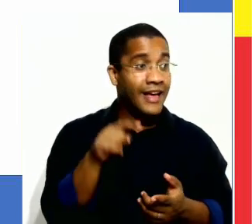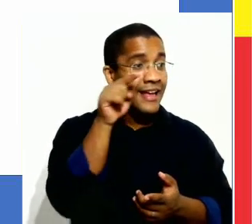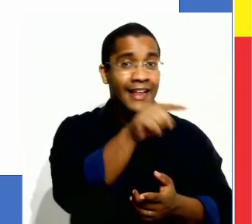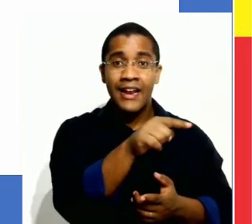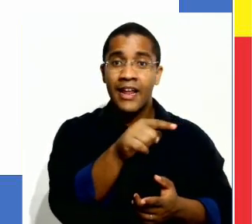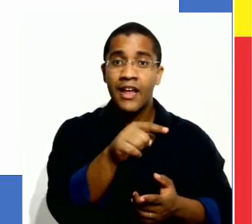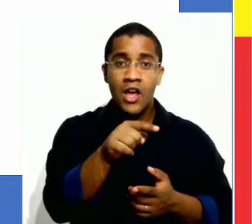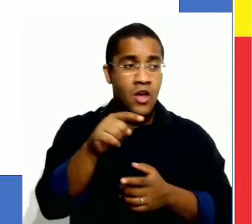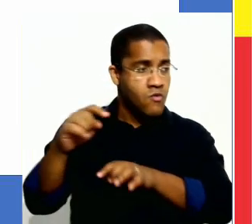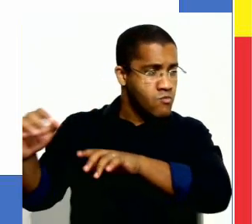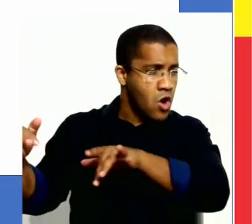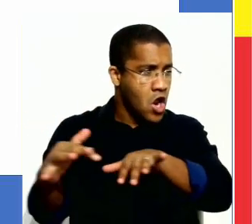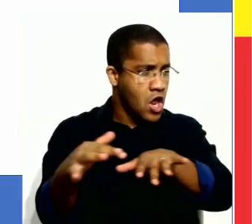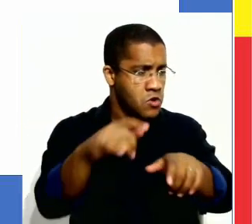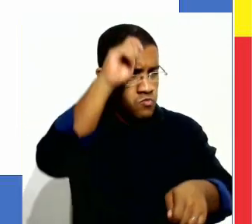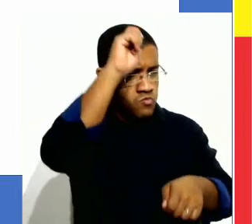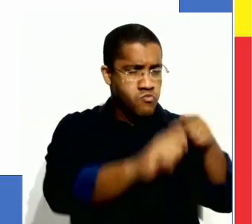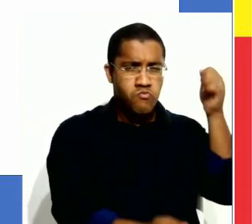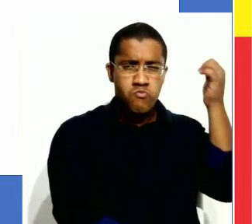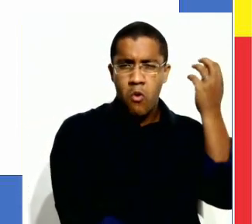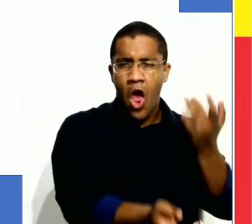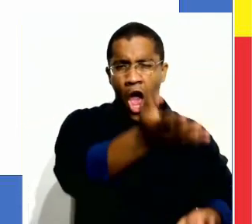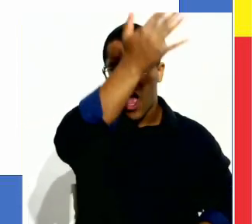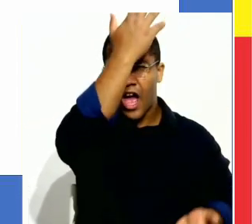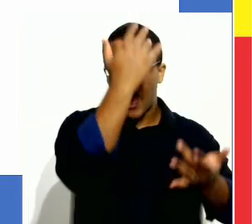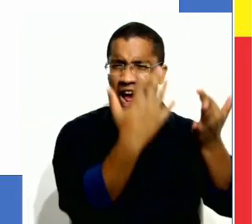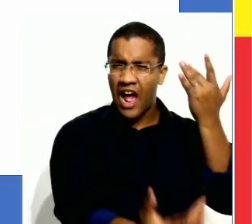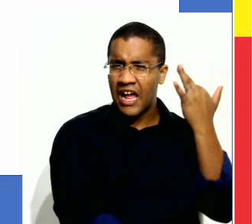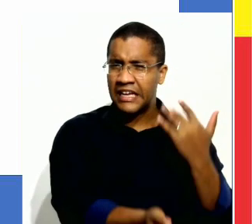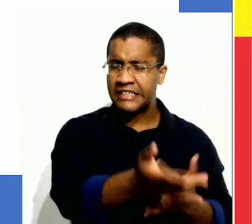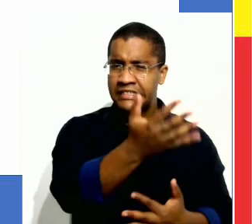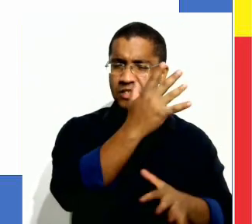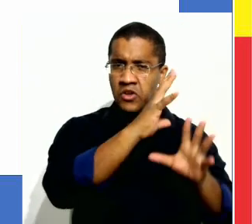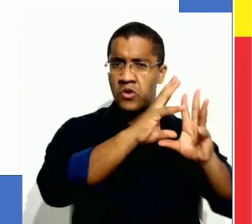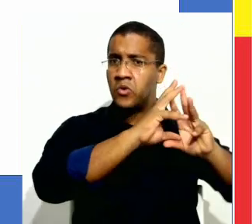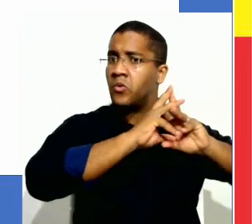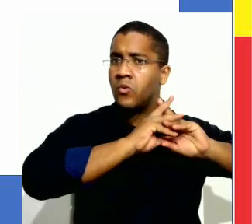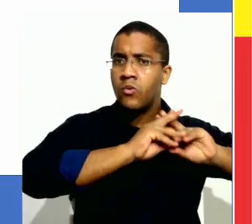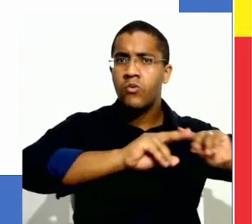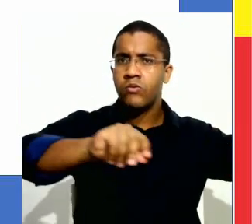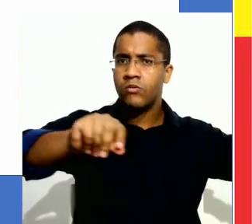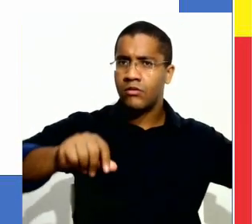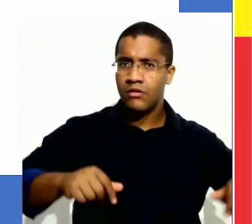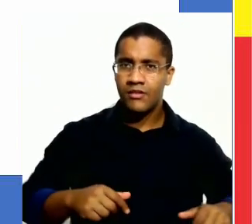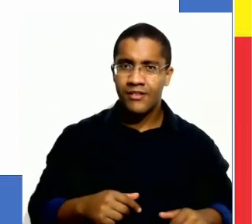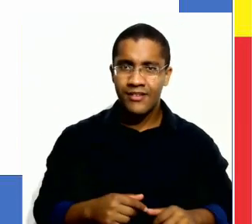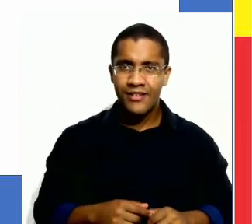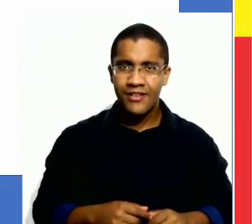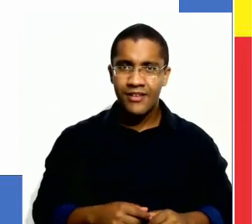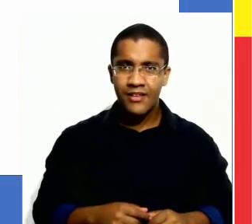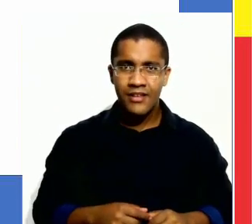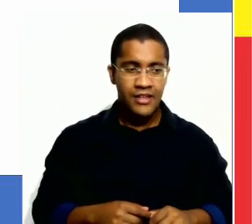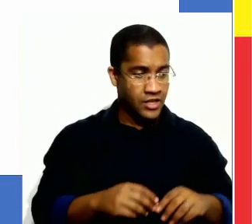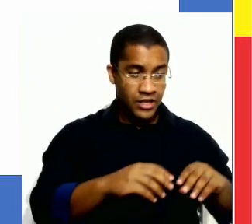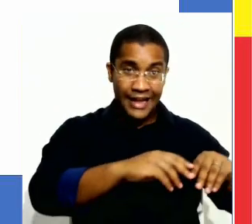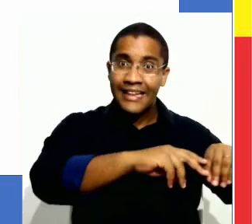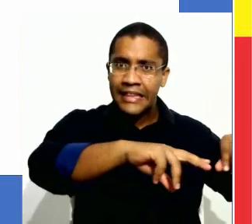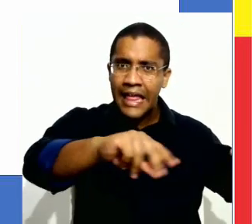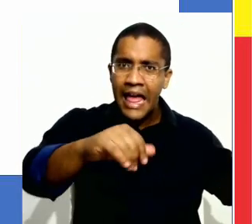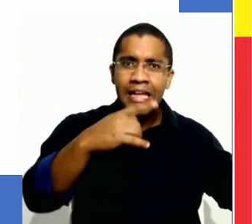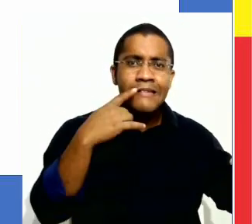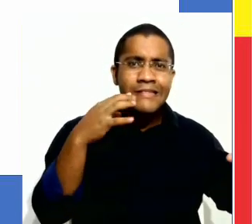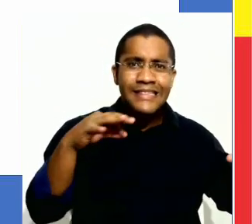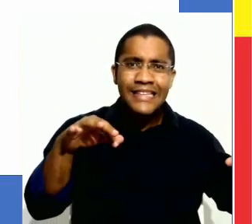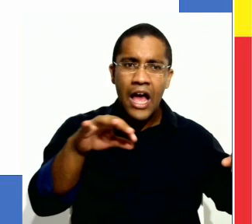dizimada e o seu chão foi salgado para que nada nele